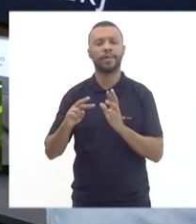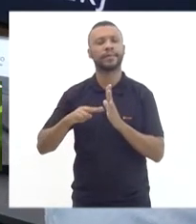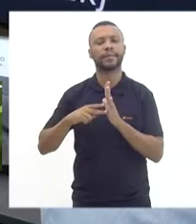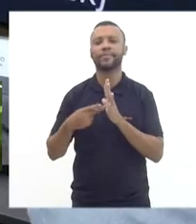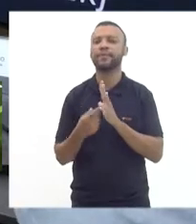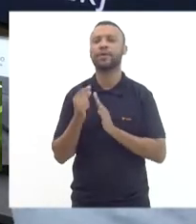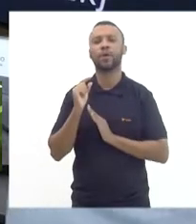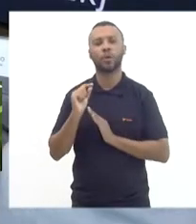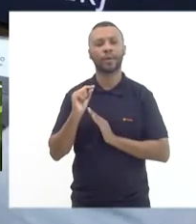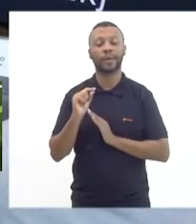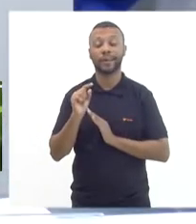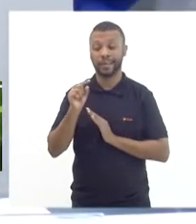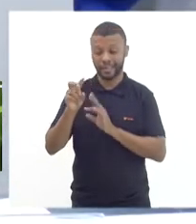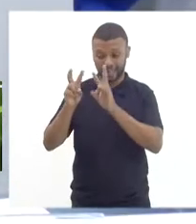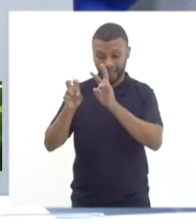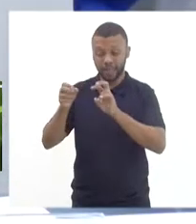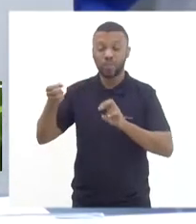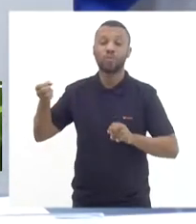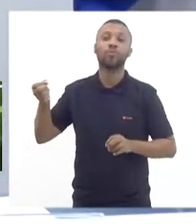novo.